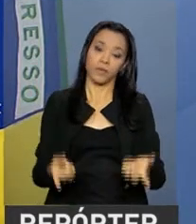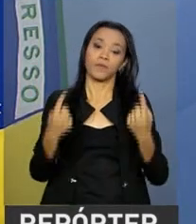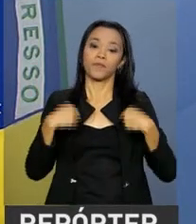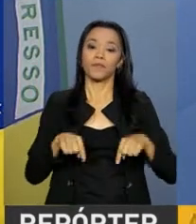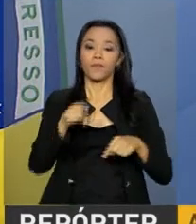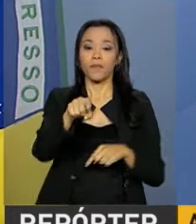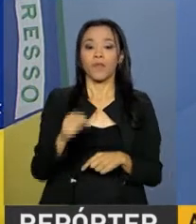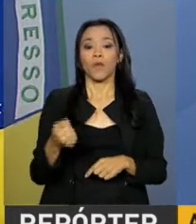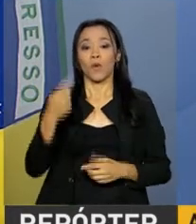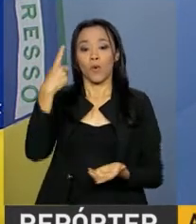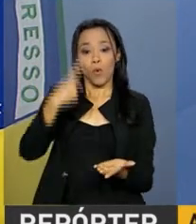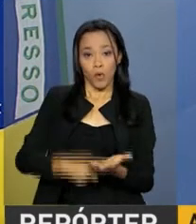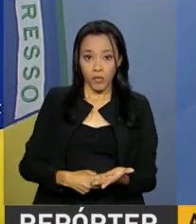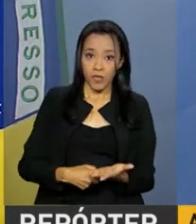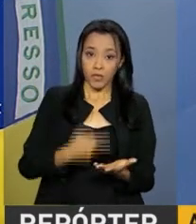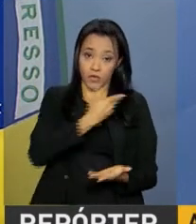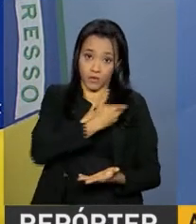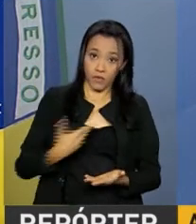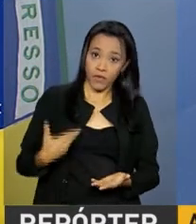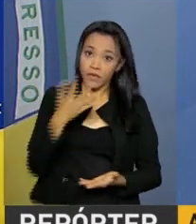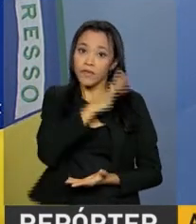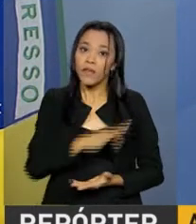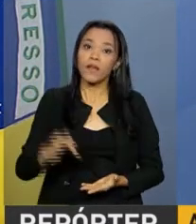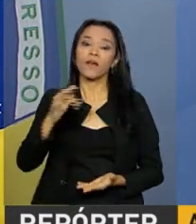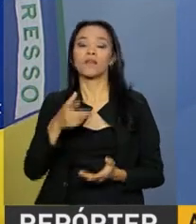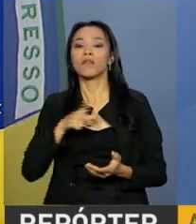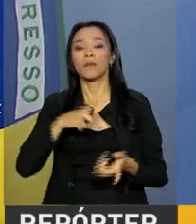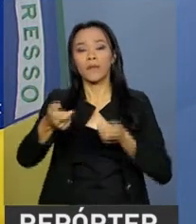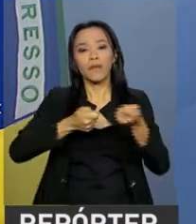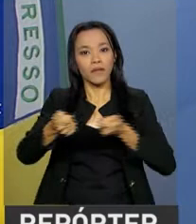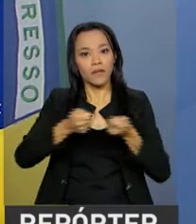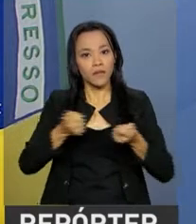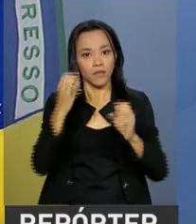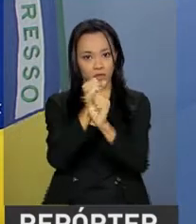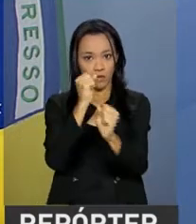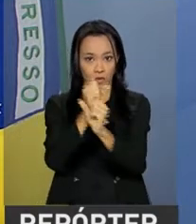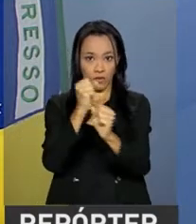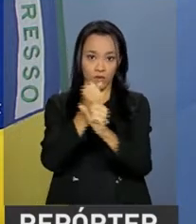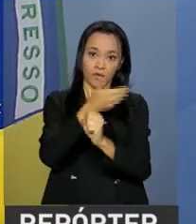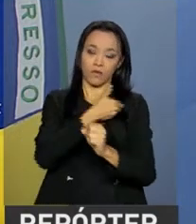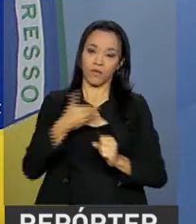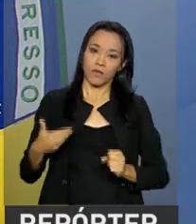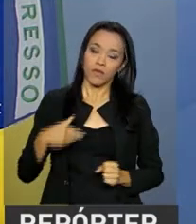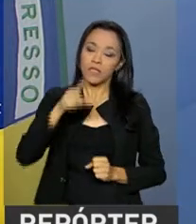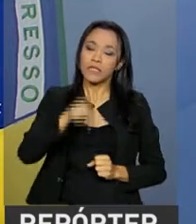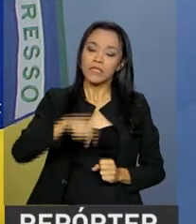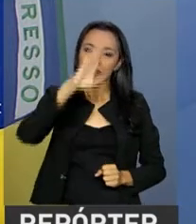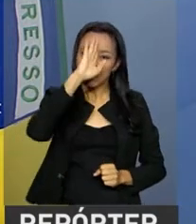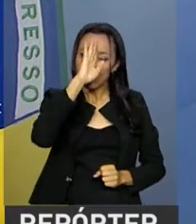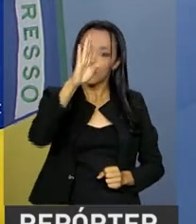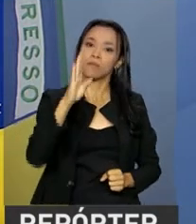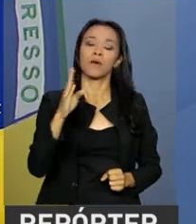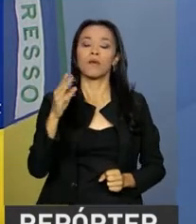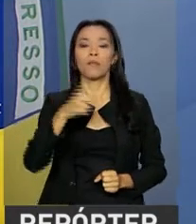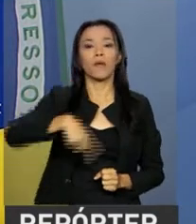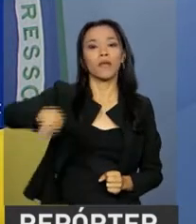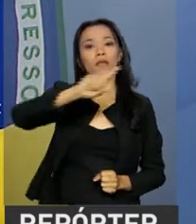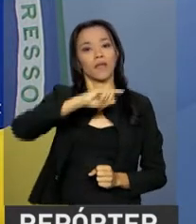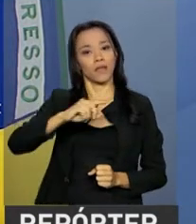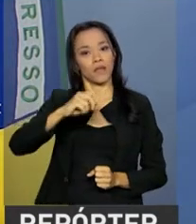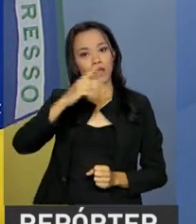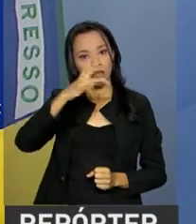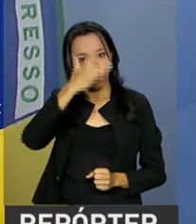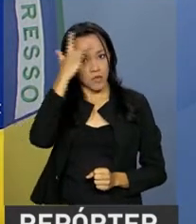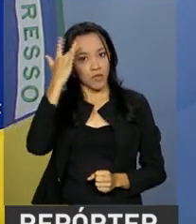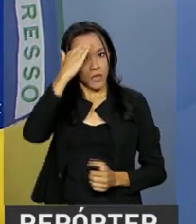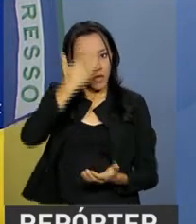com o equilíbrio das contas públicas tem sido fundamental para resgatar a credibilidade do país